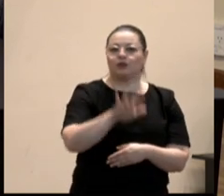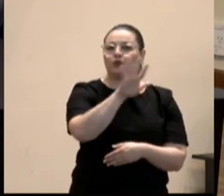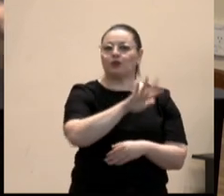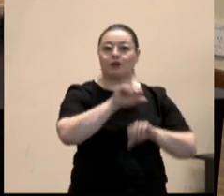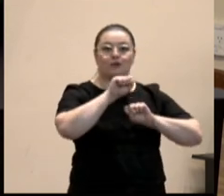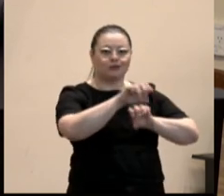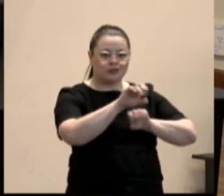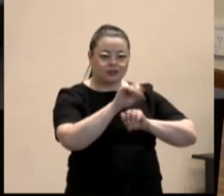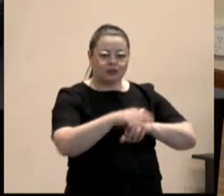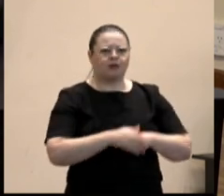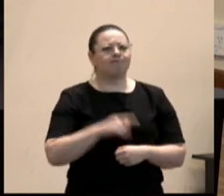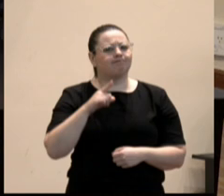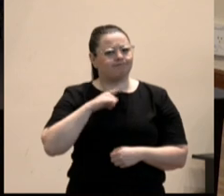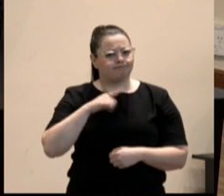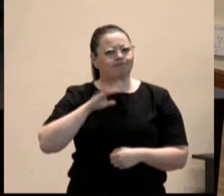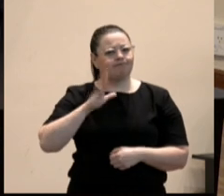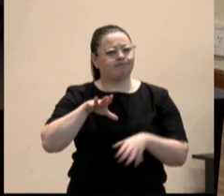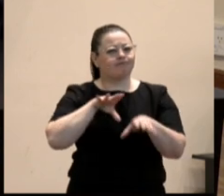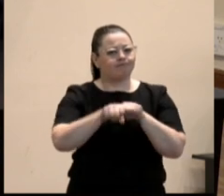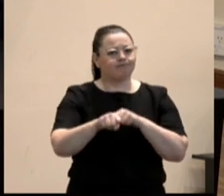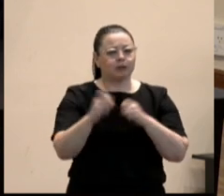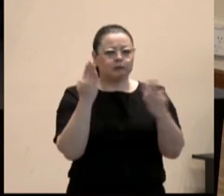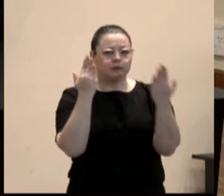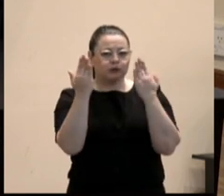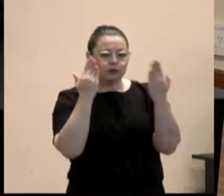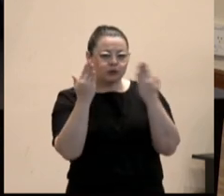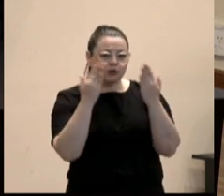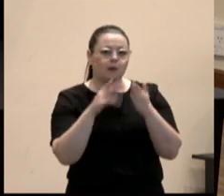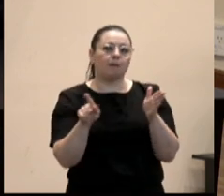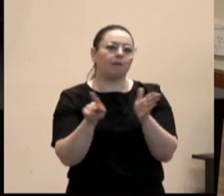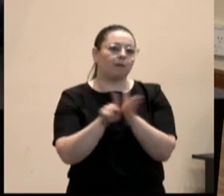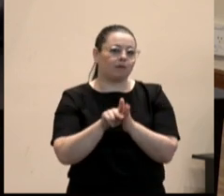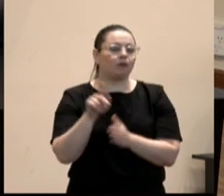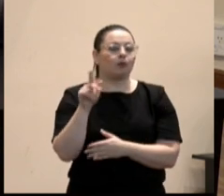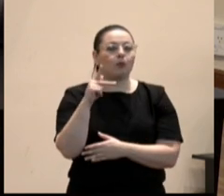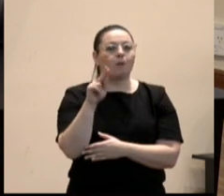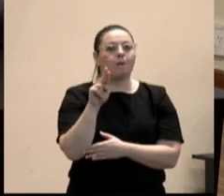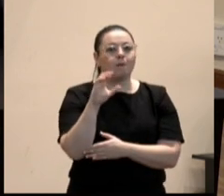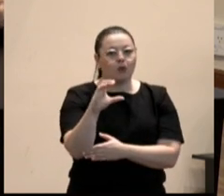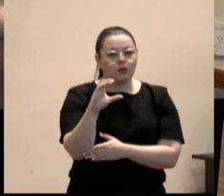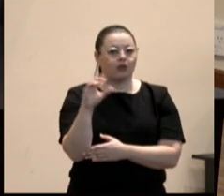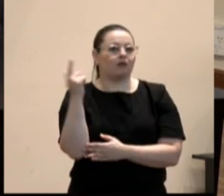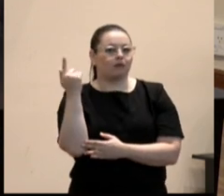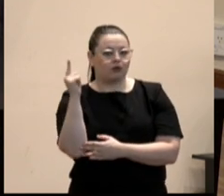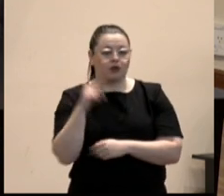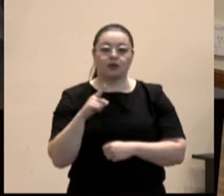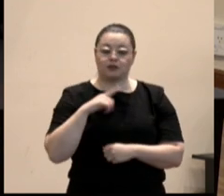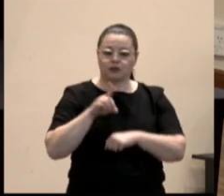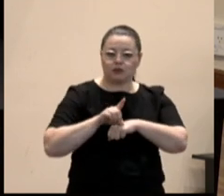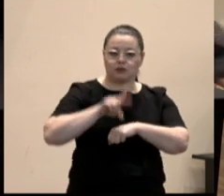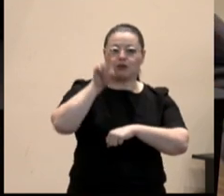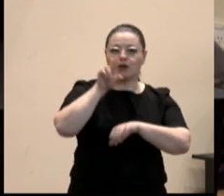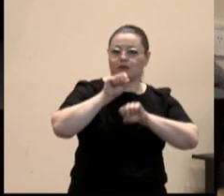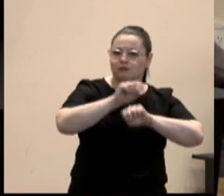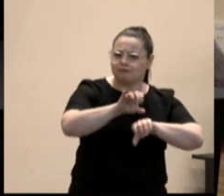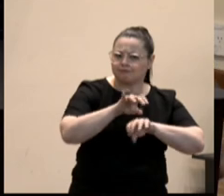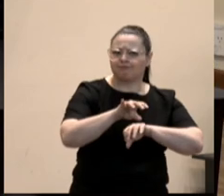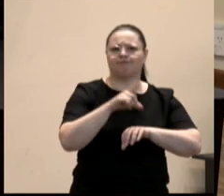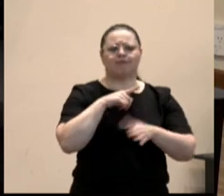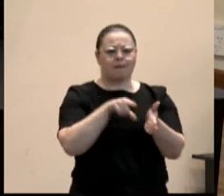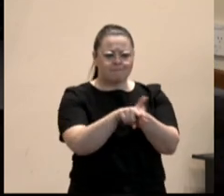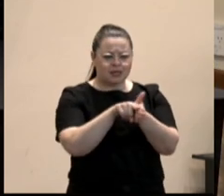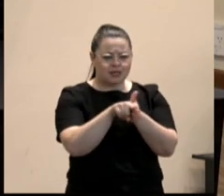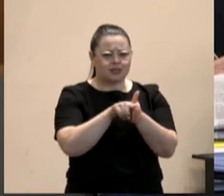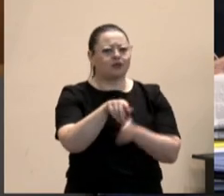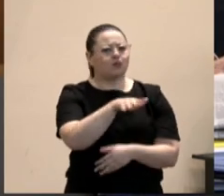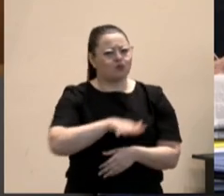Educação, tem graduação em psicologia pela PUC de Goiás, né, doutorado em educação, pesquisadora da